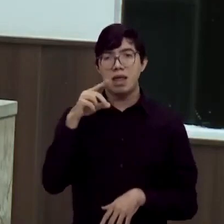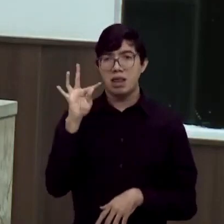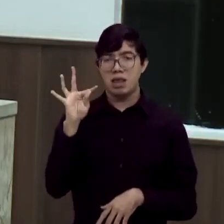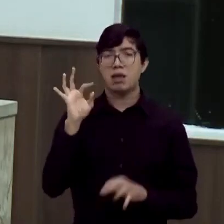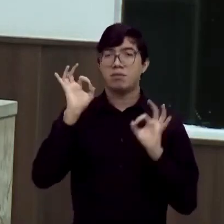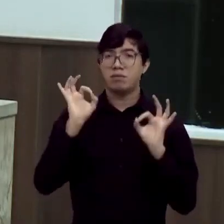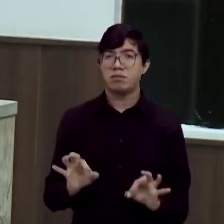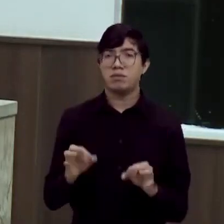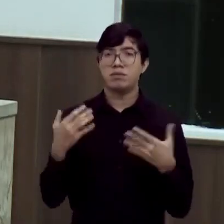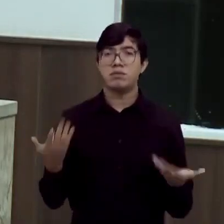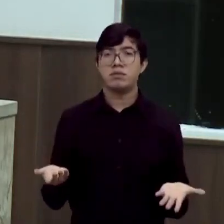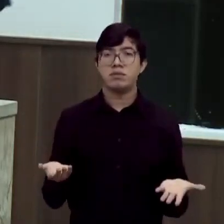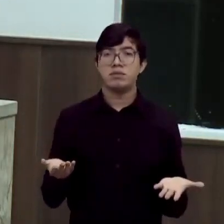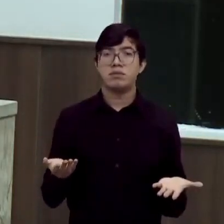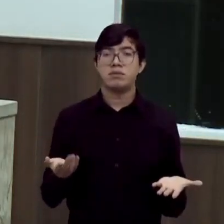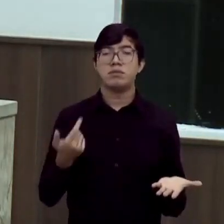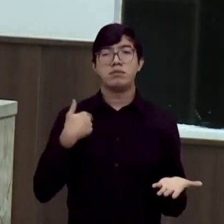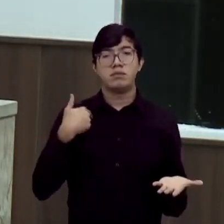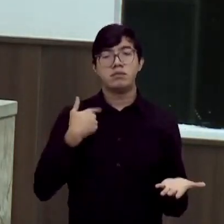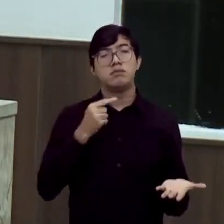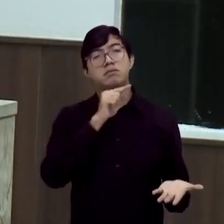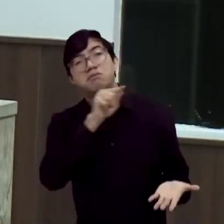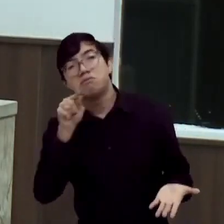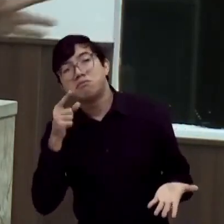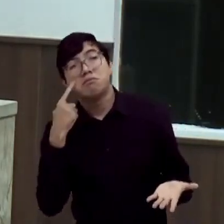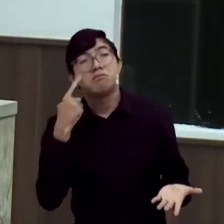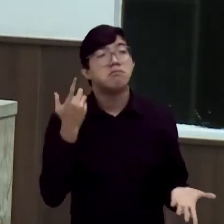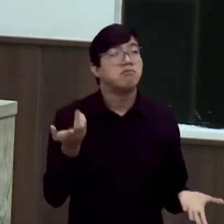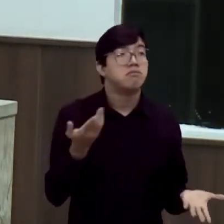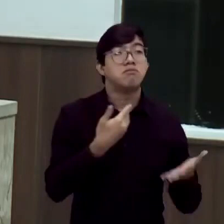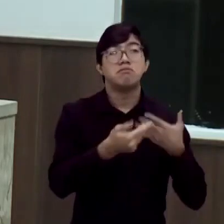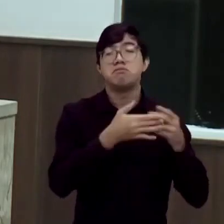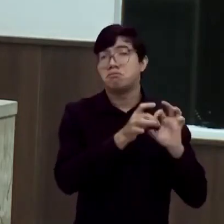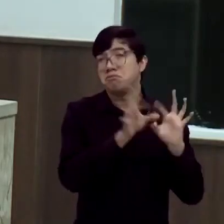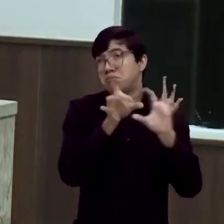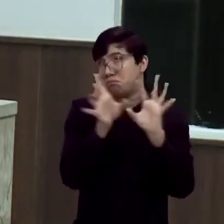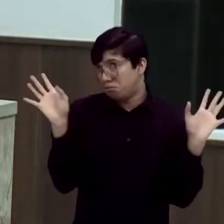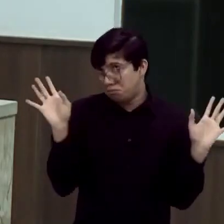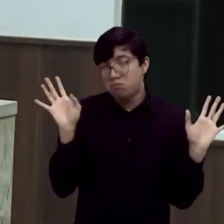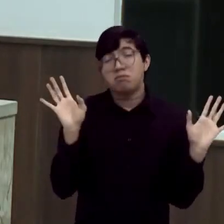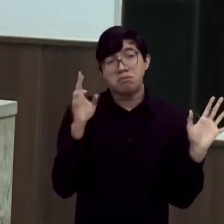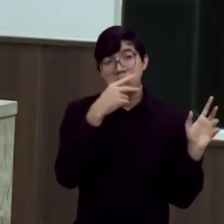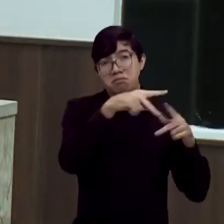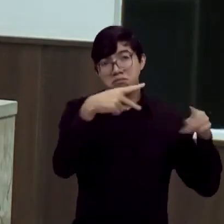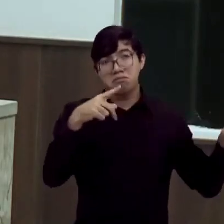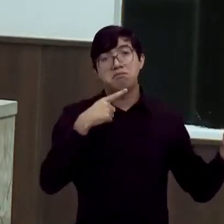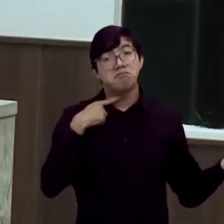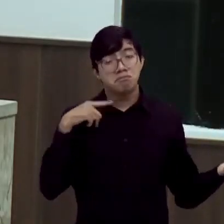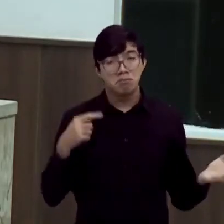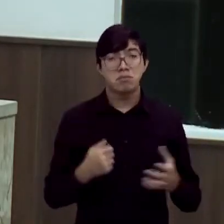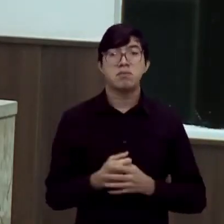do PDT aqui nessa casa, quem levanta? Aí levanta cada um, baixa a mão, faça o que quiser, cada um segue a sua vida. Não é isso, meu líder Jorge Pinheiro?